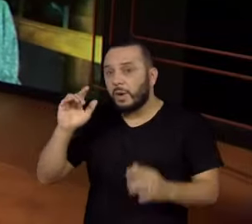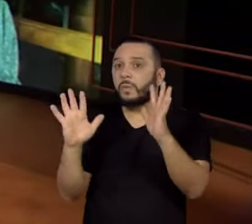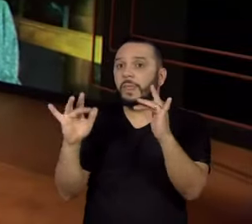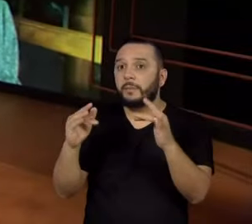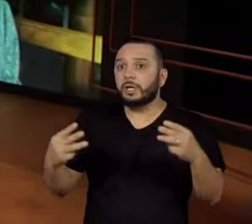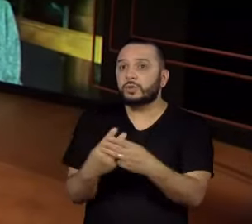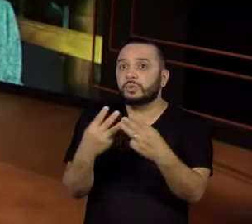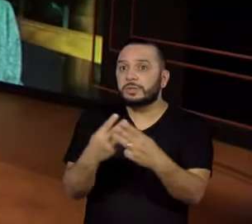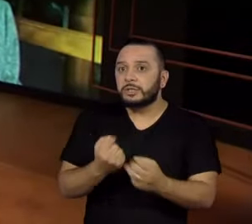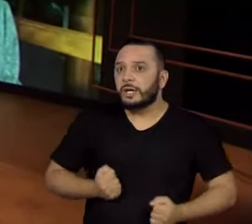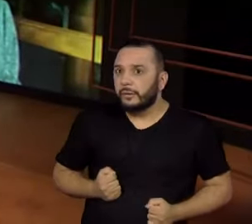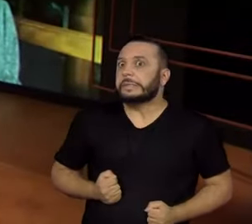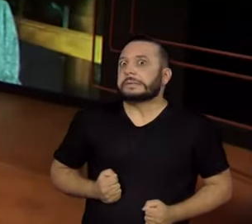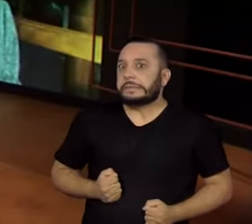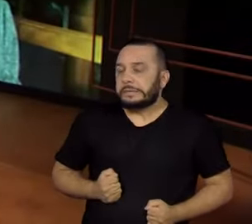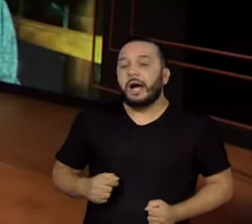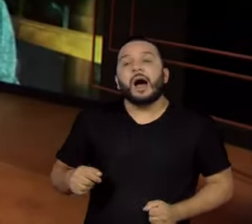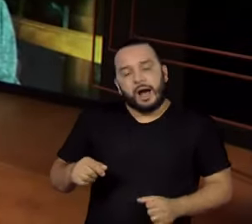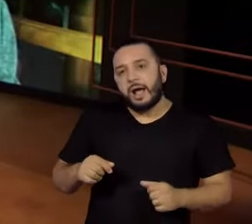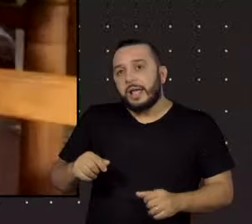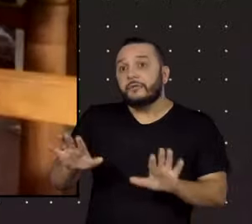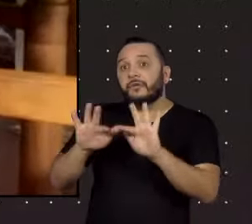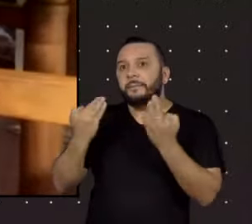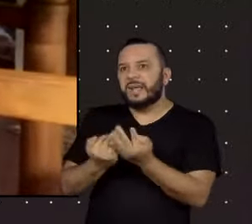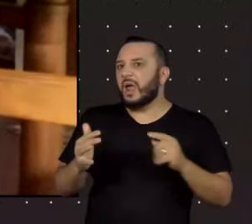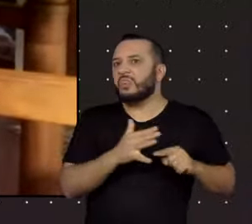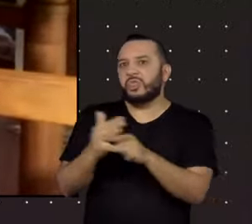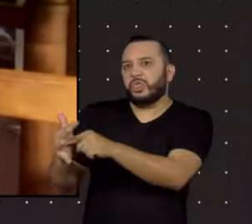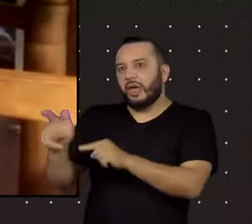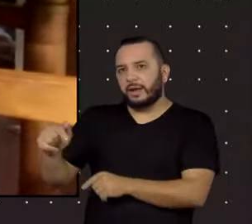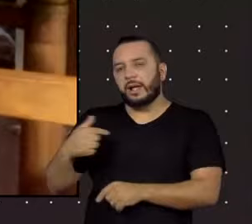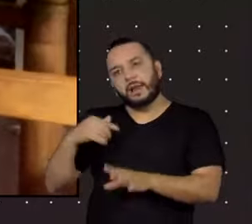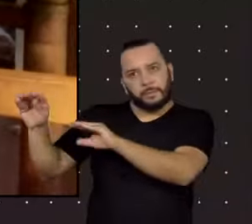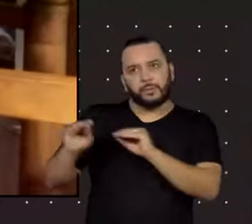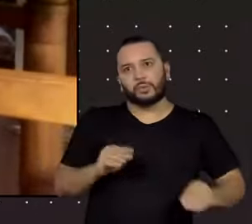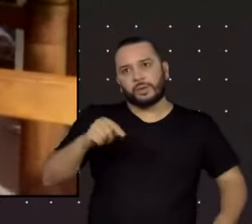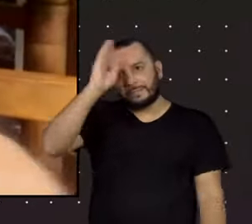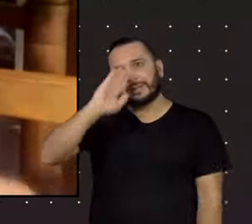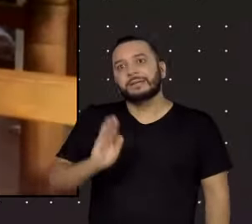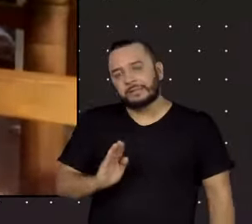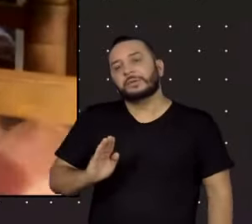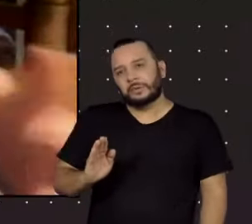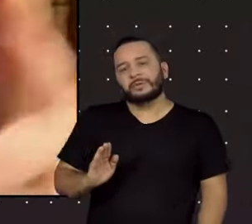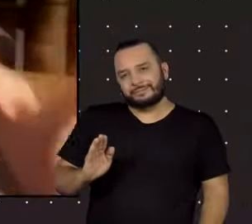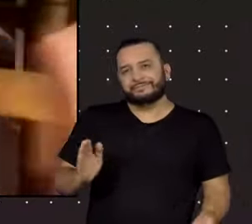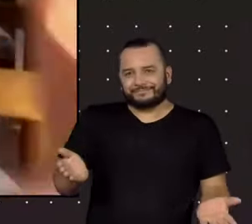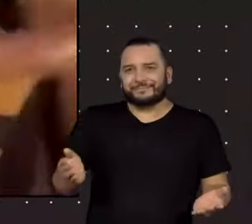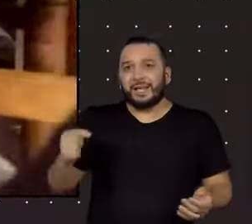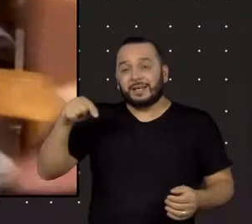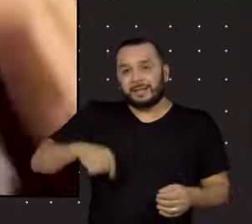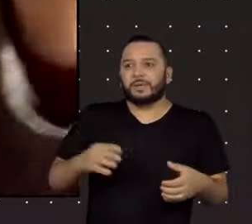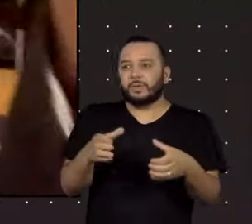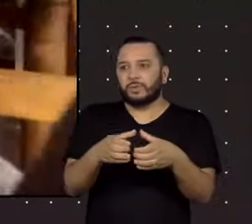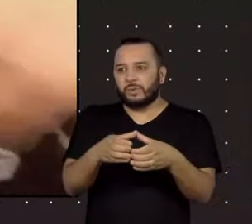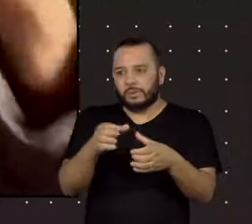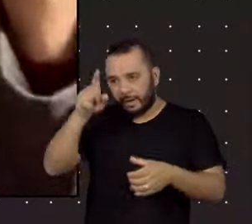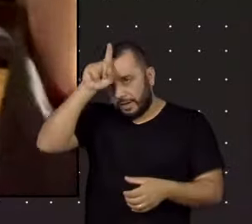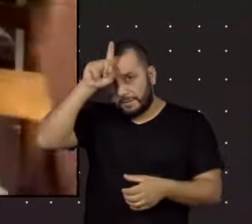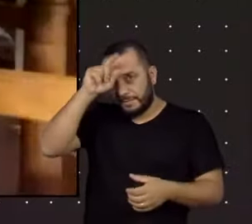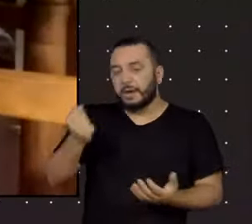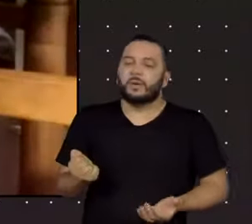família entregou ele, né? Aí ele teve que fugir para o Brasil, foi para a Itália, depois veio para cá. E aqui ele encontrou um núcleo de alemães também, que